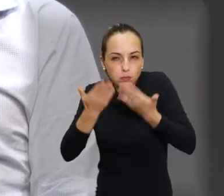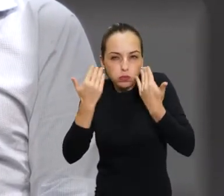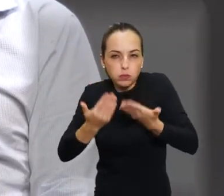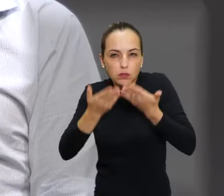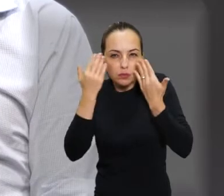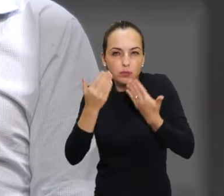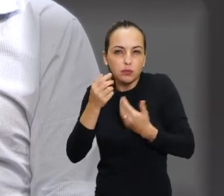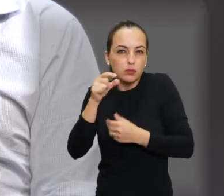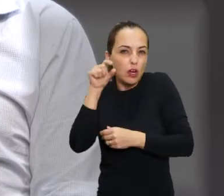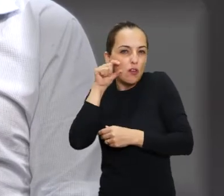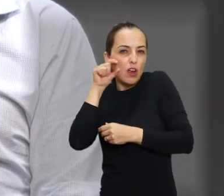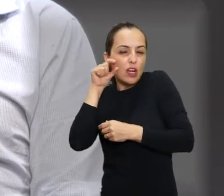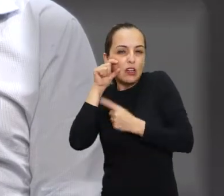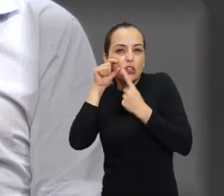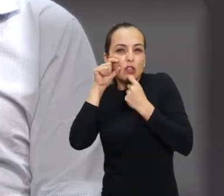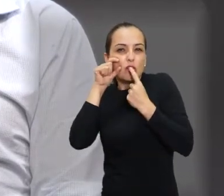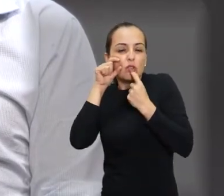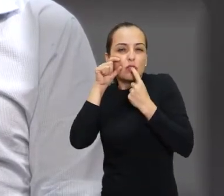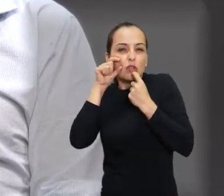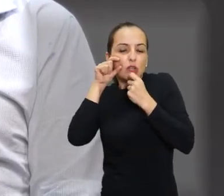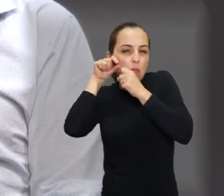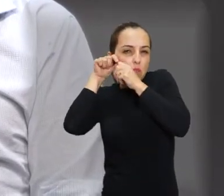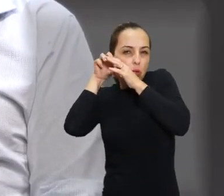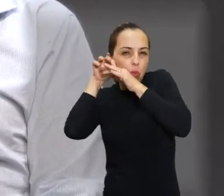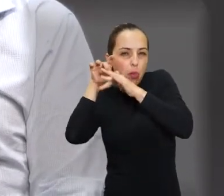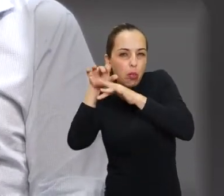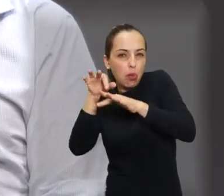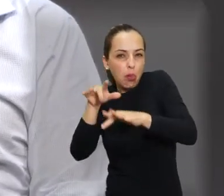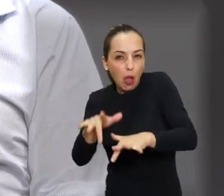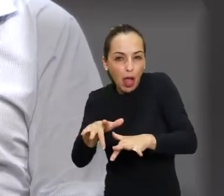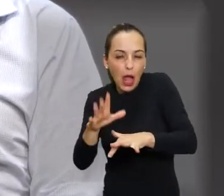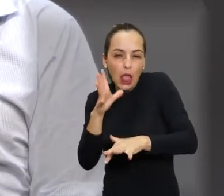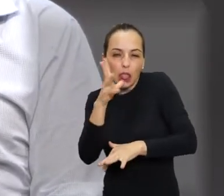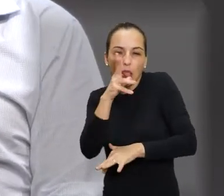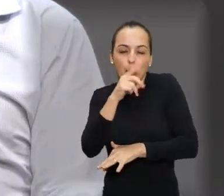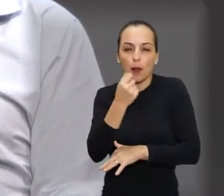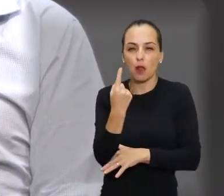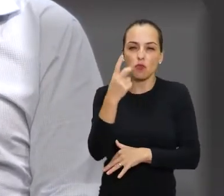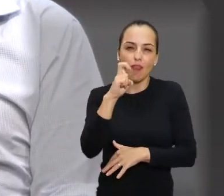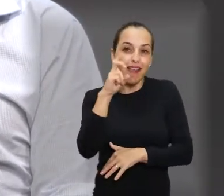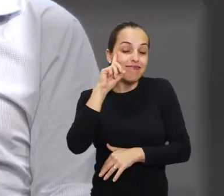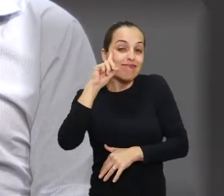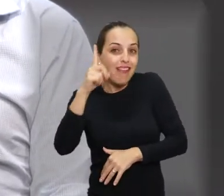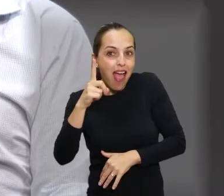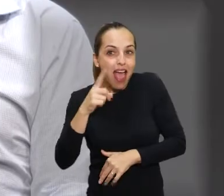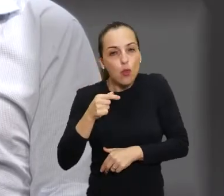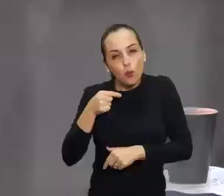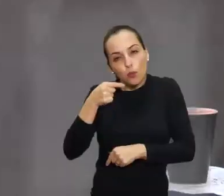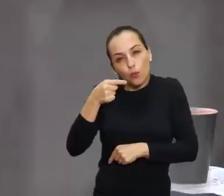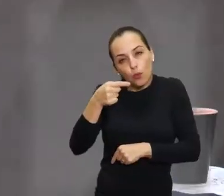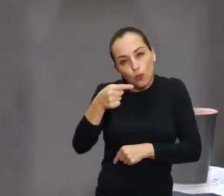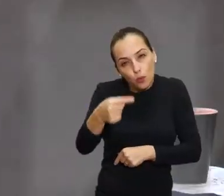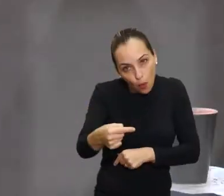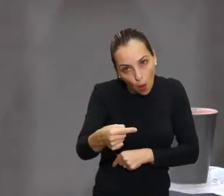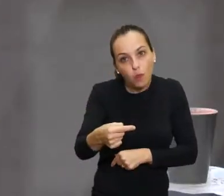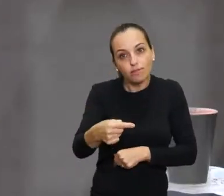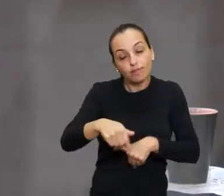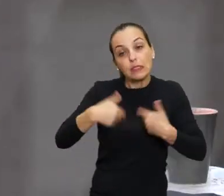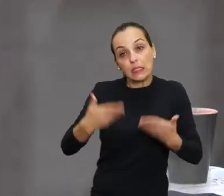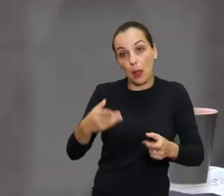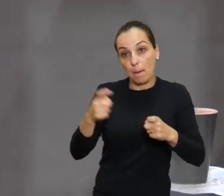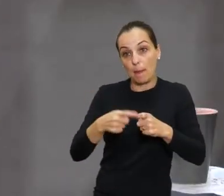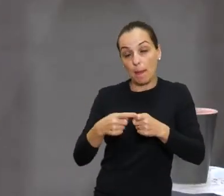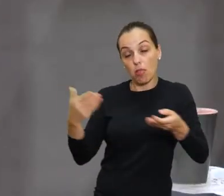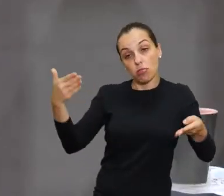tem um sangramento e isso está demorando mais do que 15 dias, 3 semanas, vale a pena consultar um